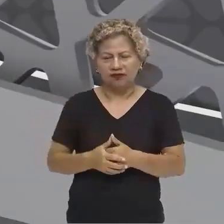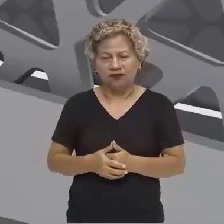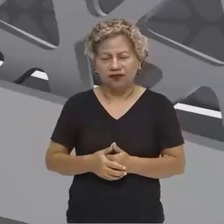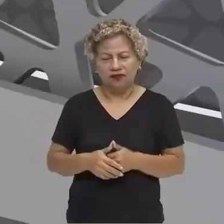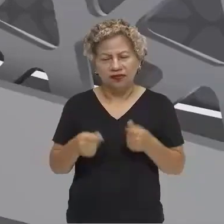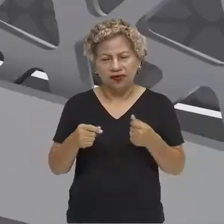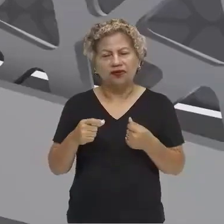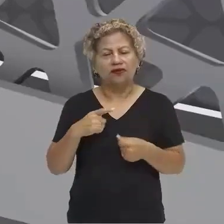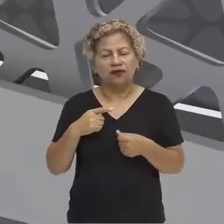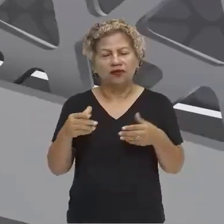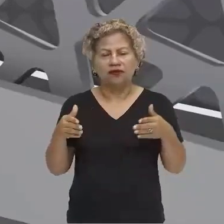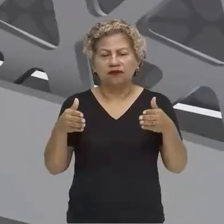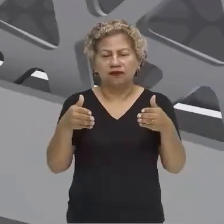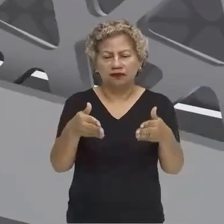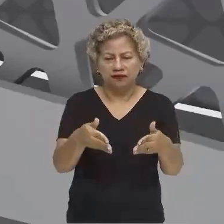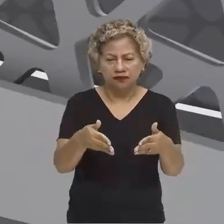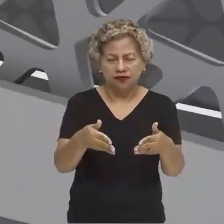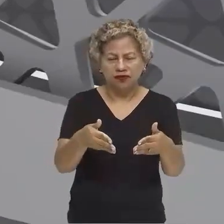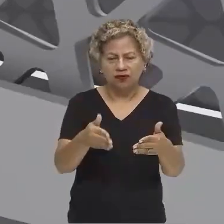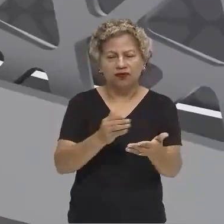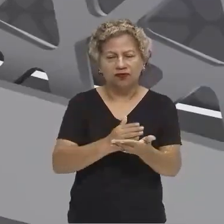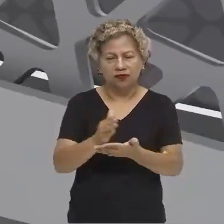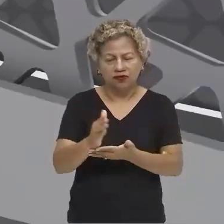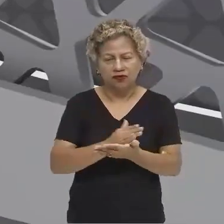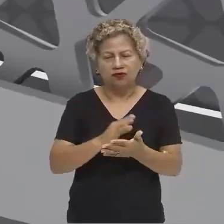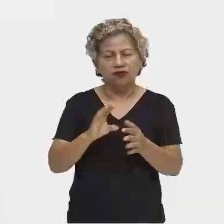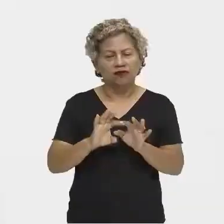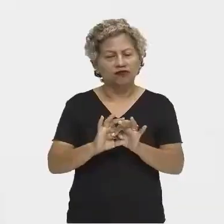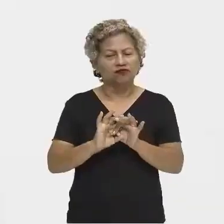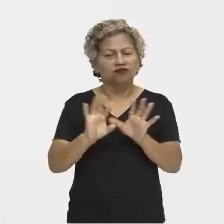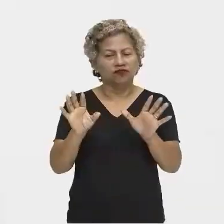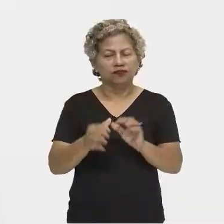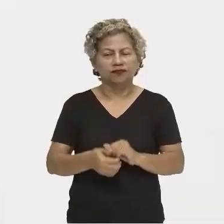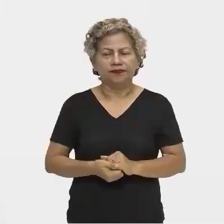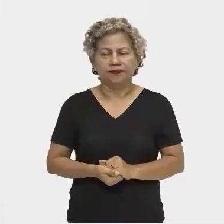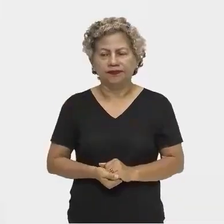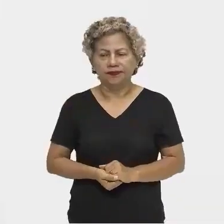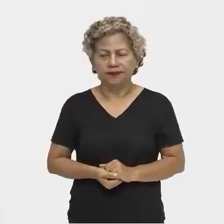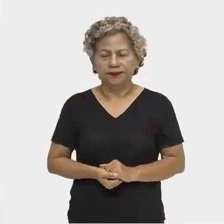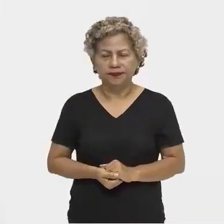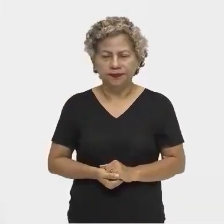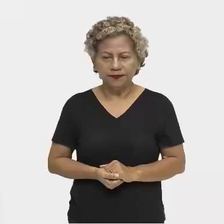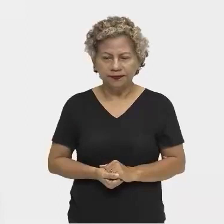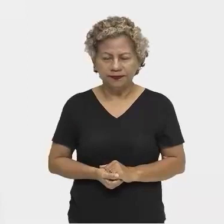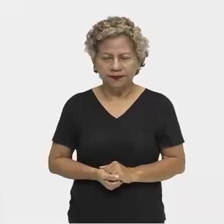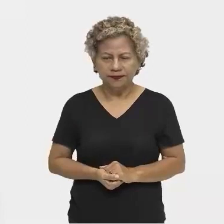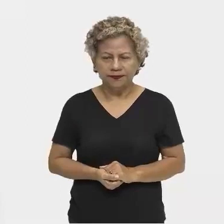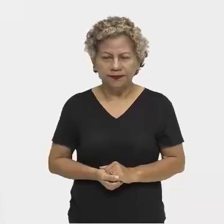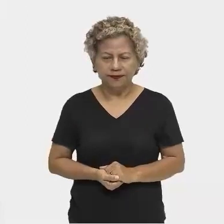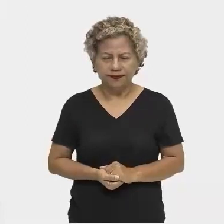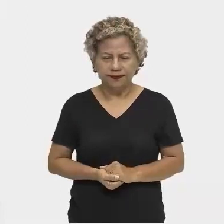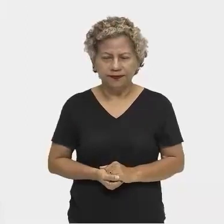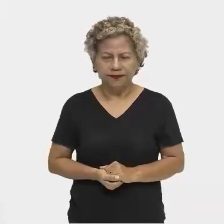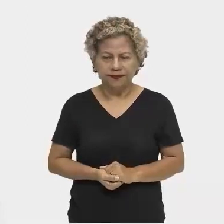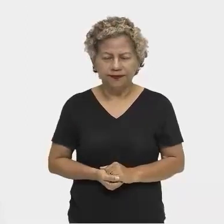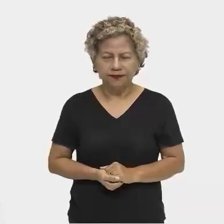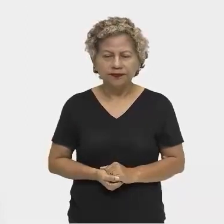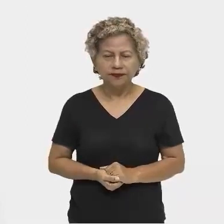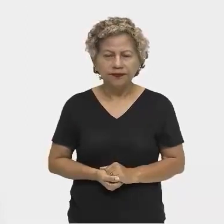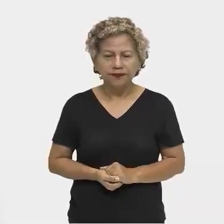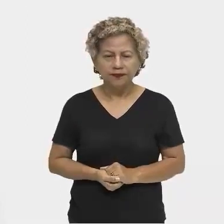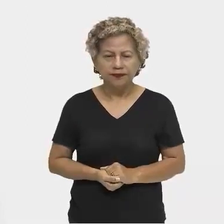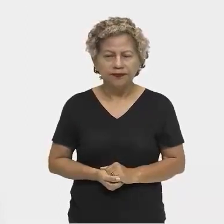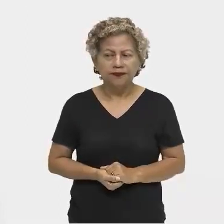foco, nós temos que também abrir mão de algumas coisas, certo? Vamos ver agora mais um conceito. Nem tudo que é bom nos leva